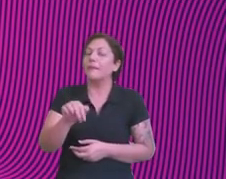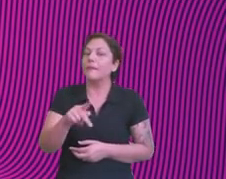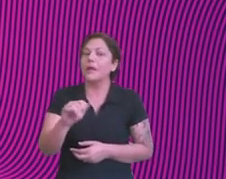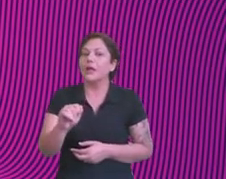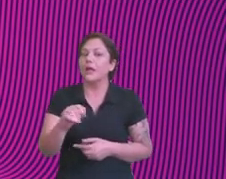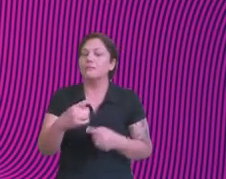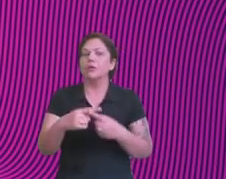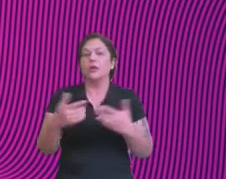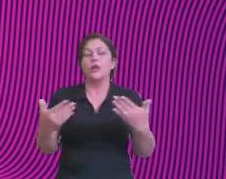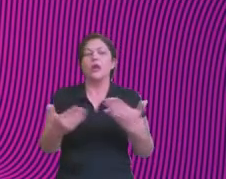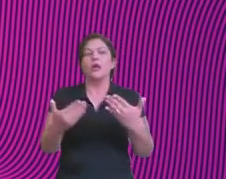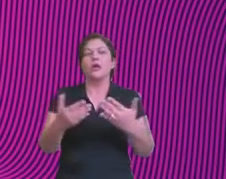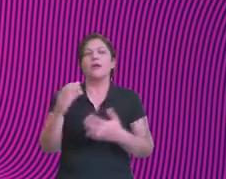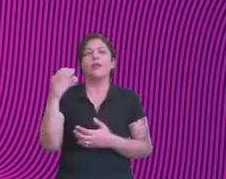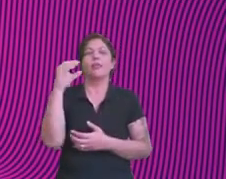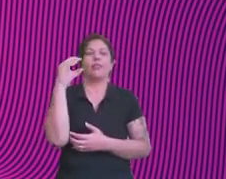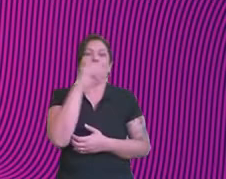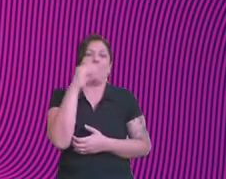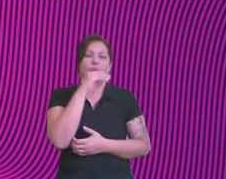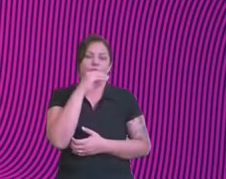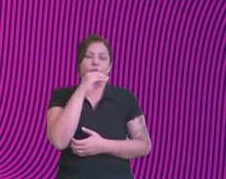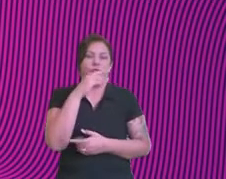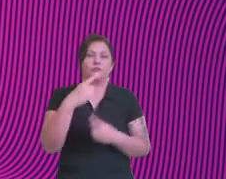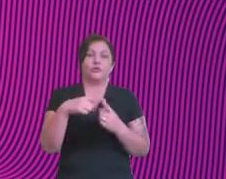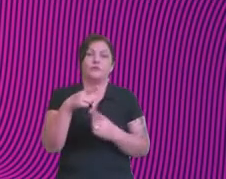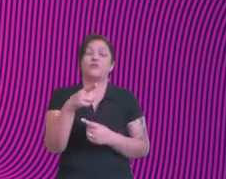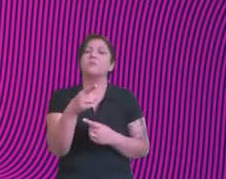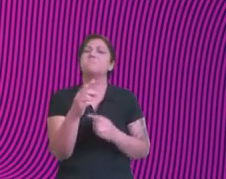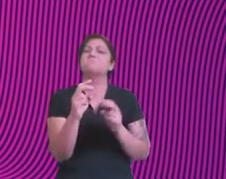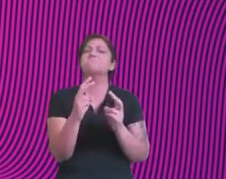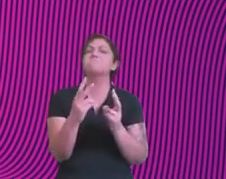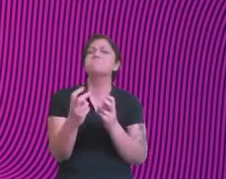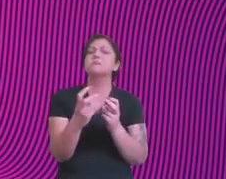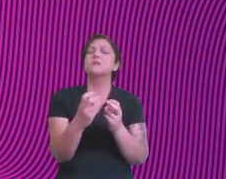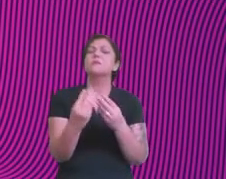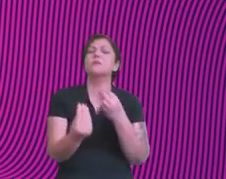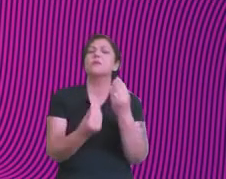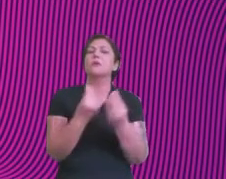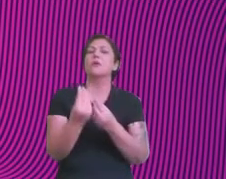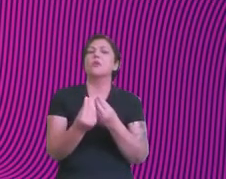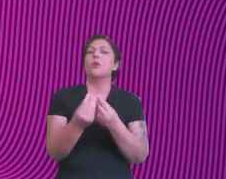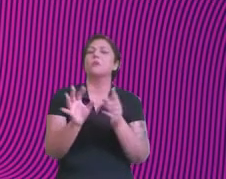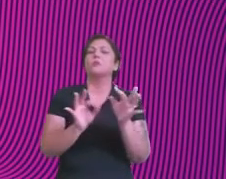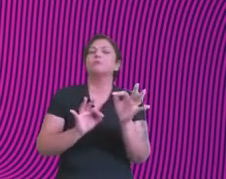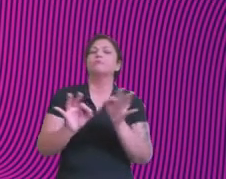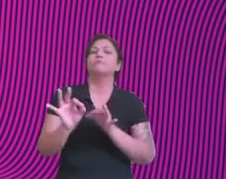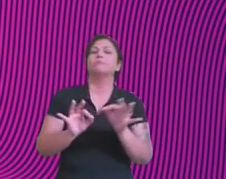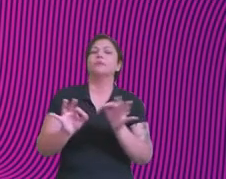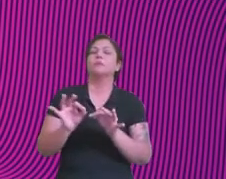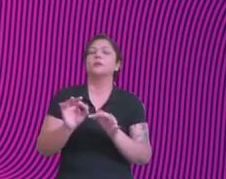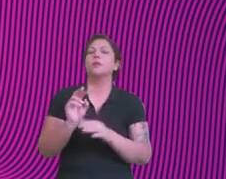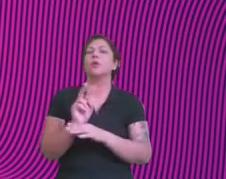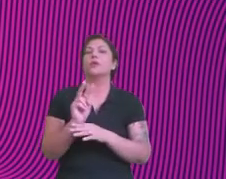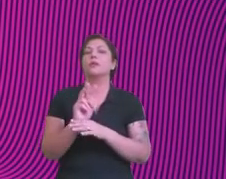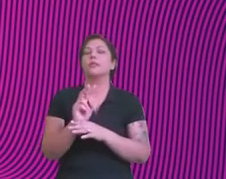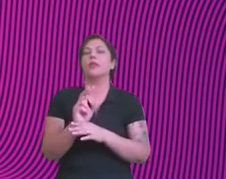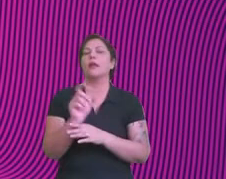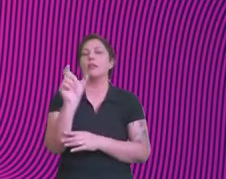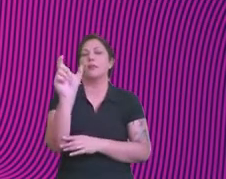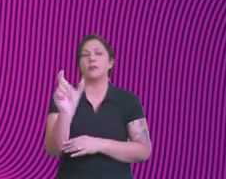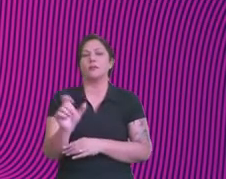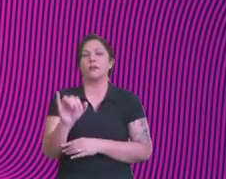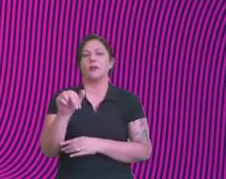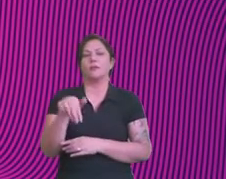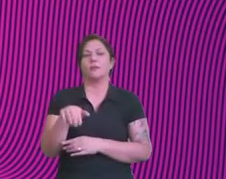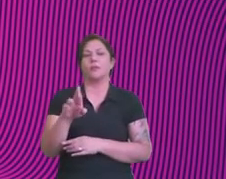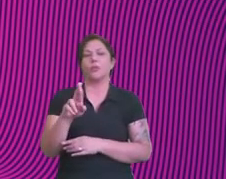caminhando mais rápido, né? Como você vê a imunoterapia no tratamento desses tumores gastrointestinais e quais